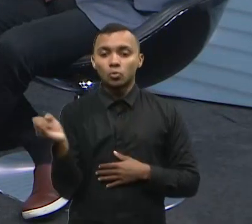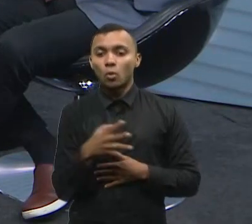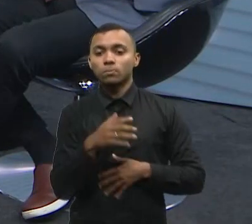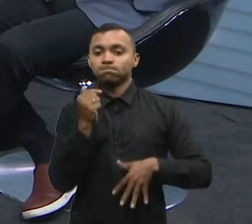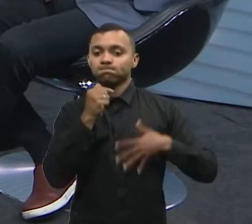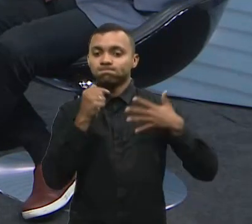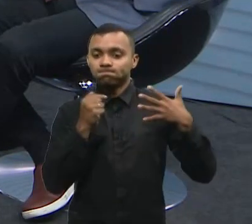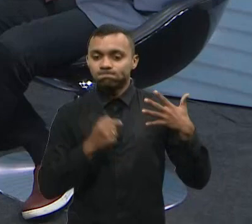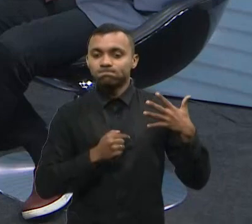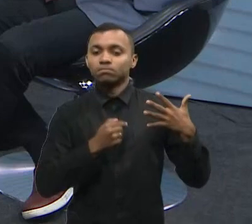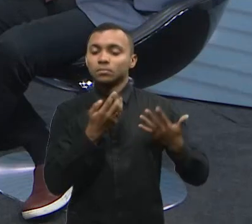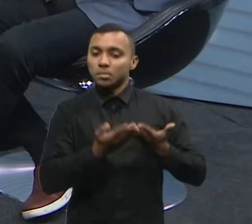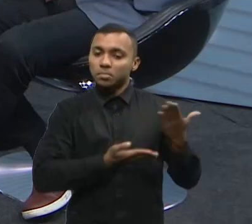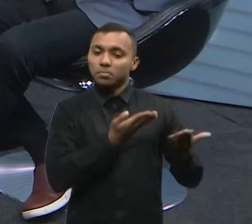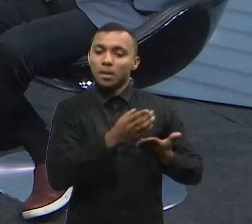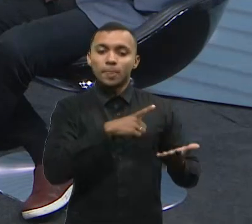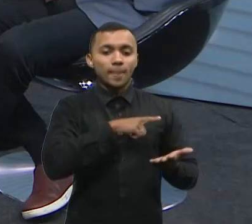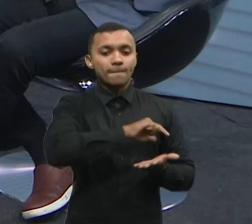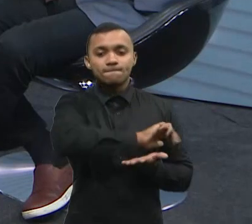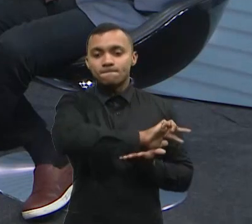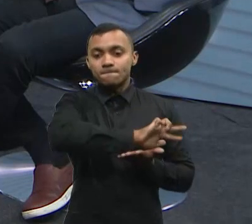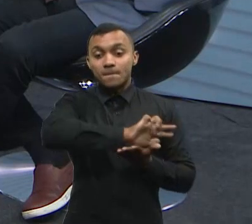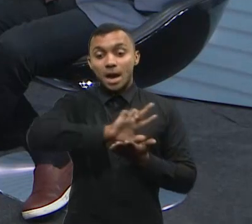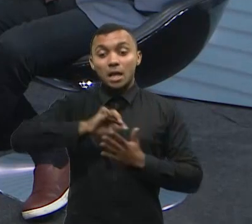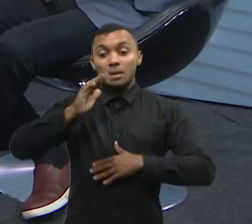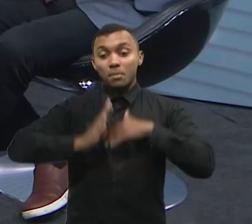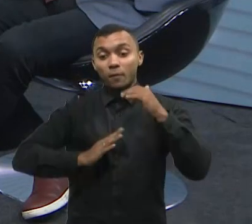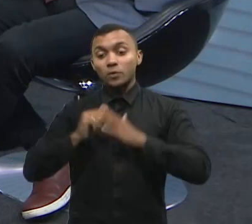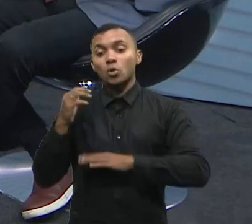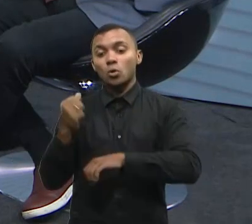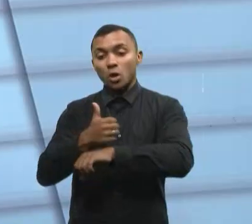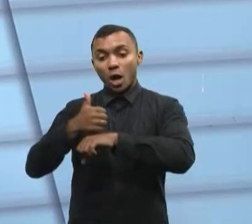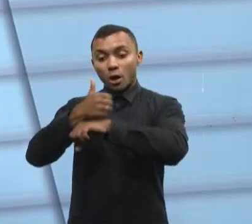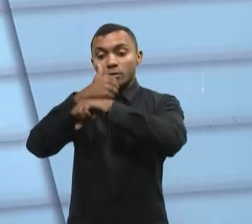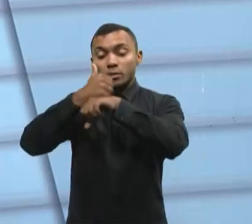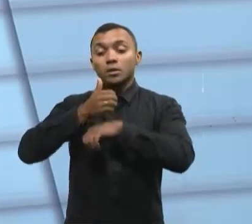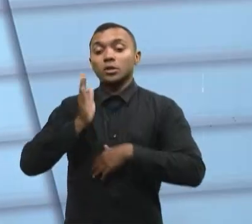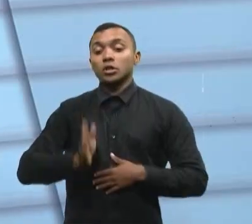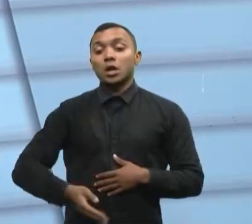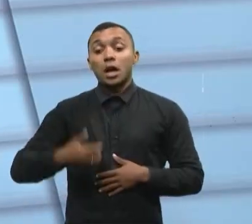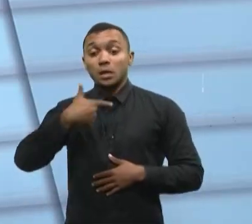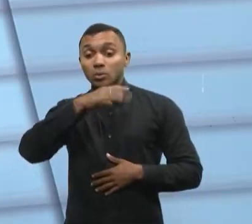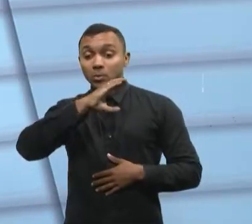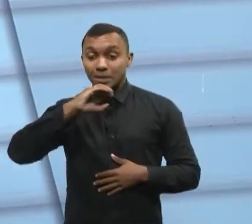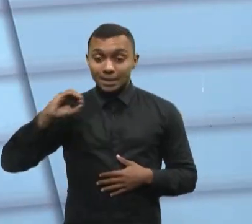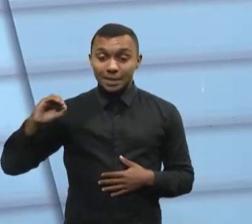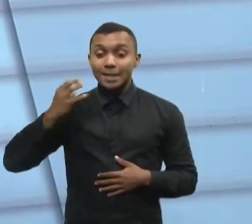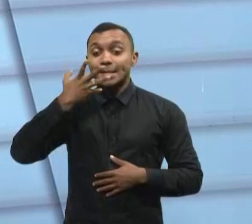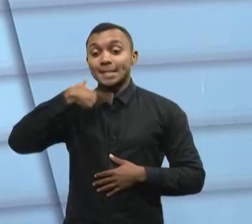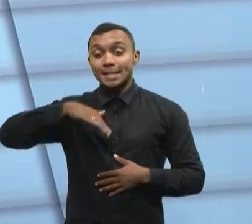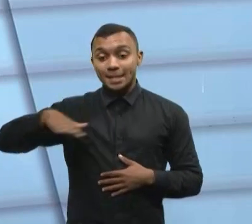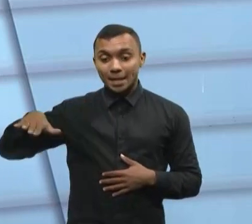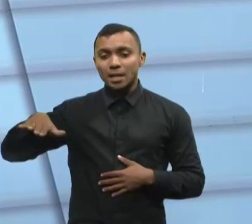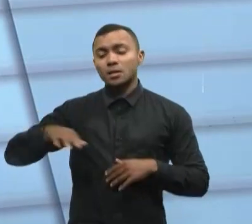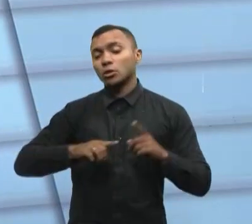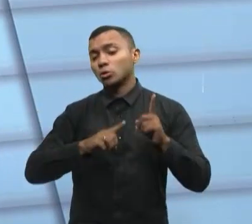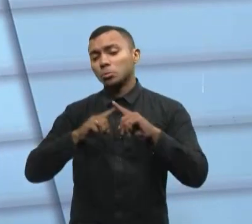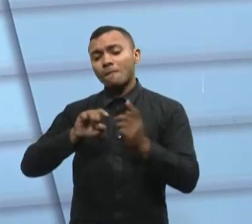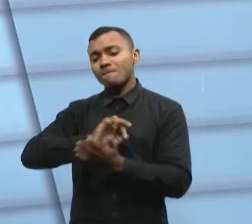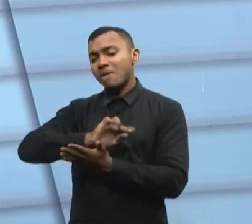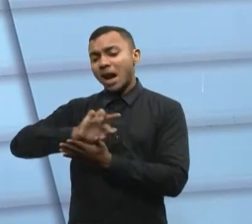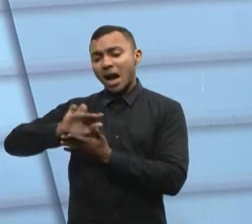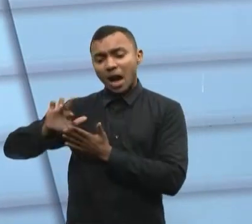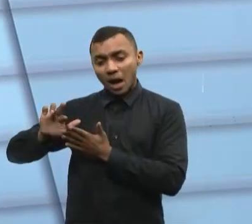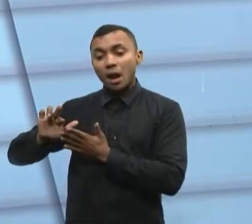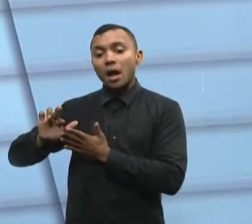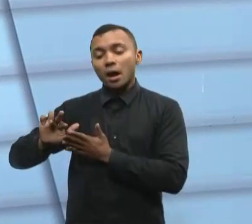se preconizam de atendimento. Tem uma média já de mais de 200 crianças em segmento mesmo, multiprofissional. Muito importante o que você